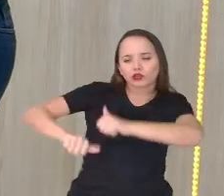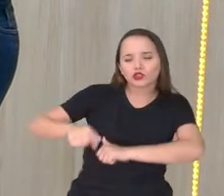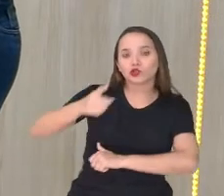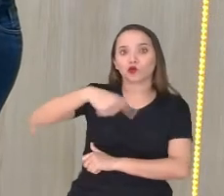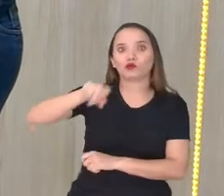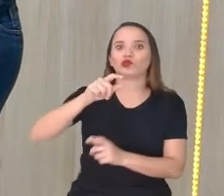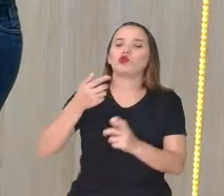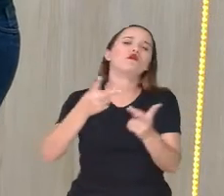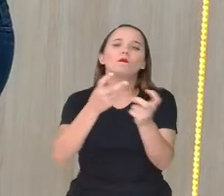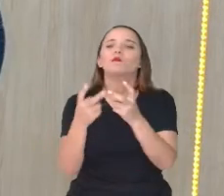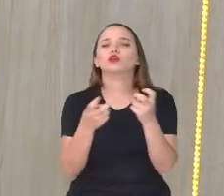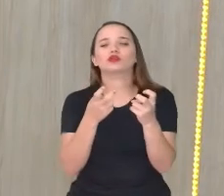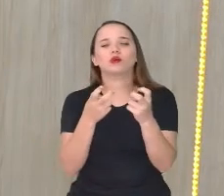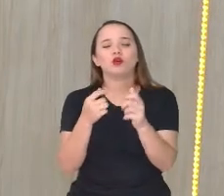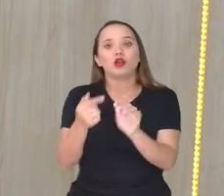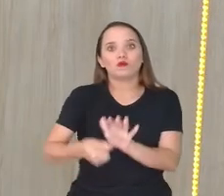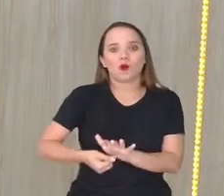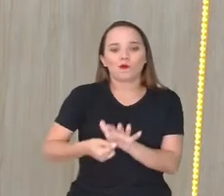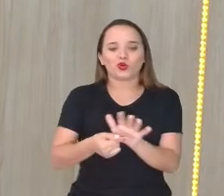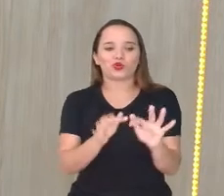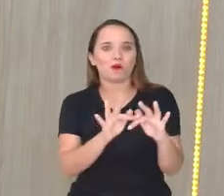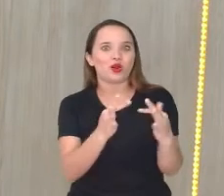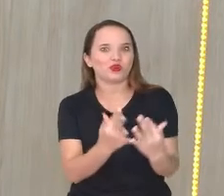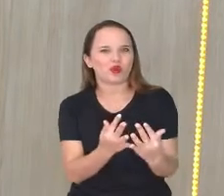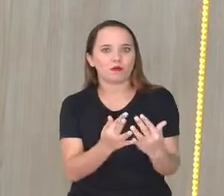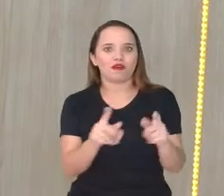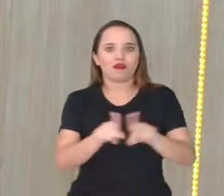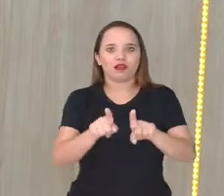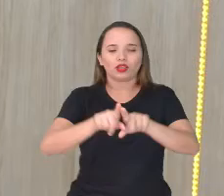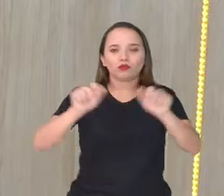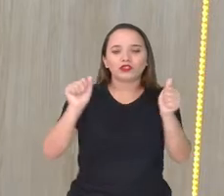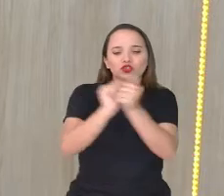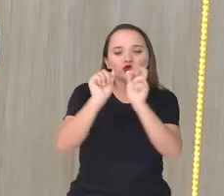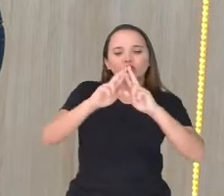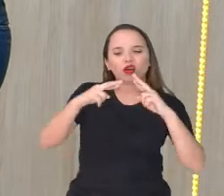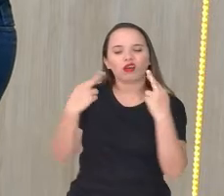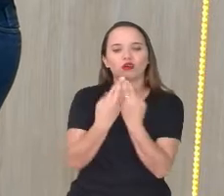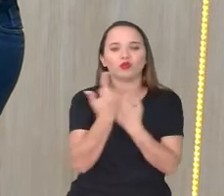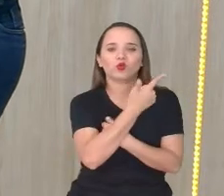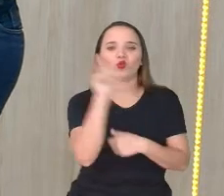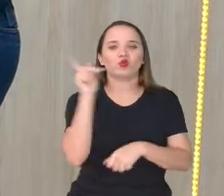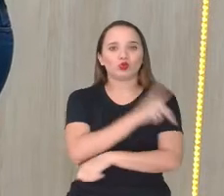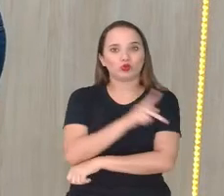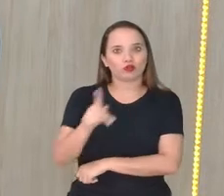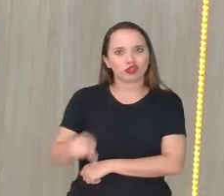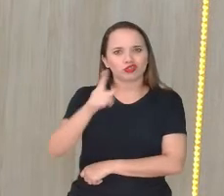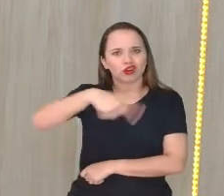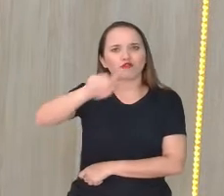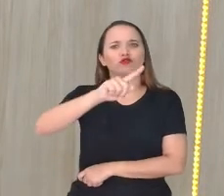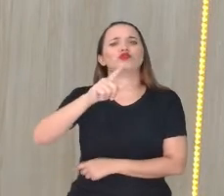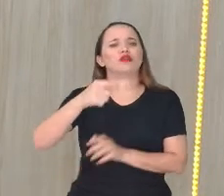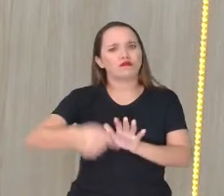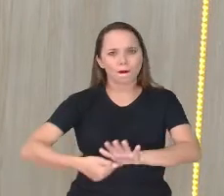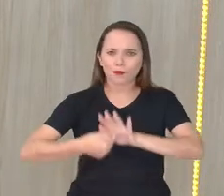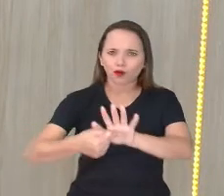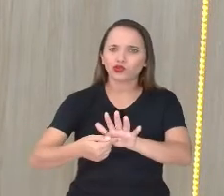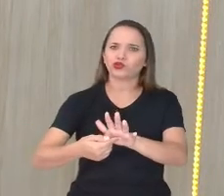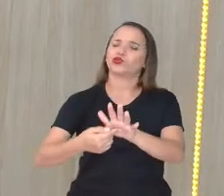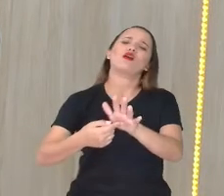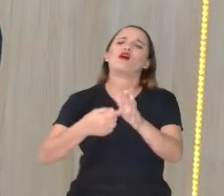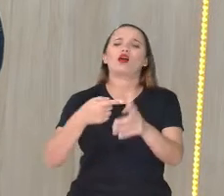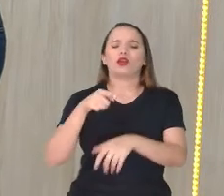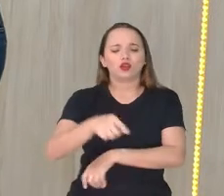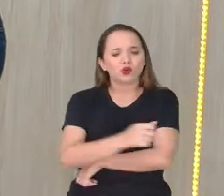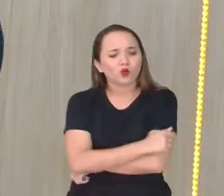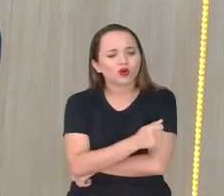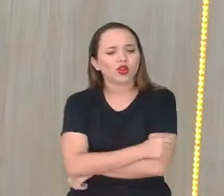vai até na reunião com outros professores, vai socializar e falando que ele chegou com